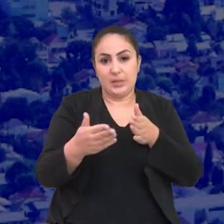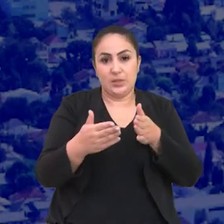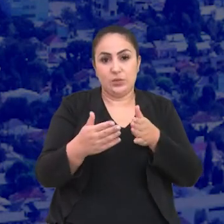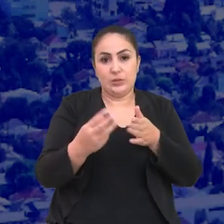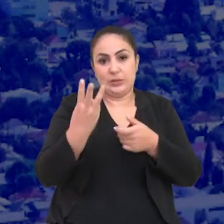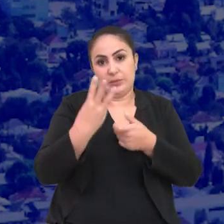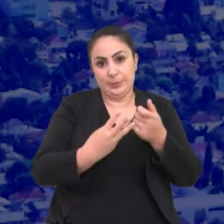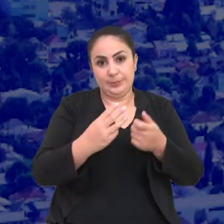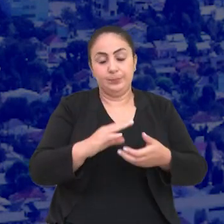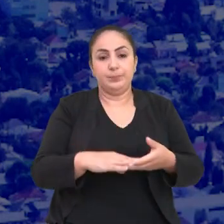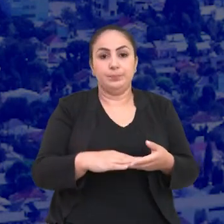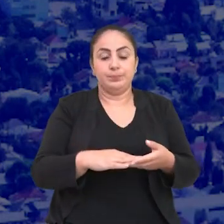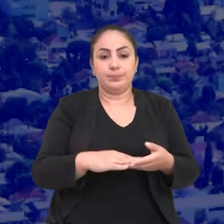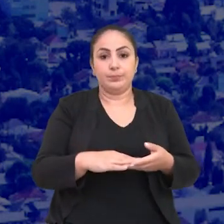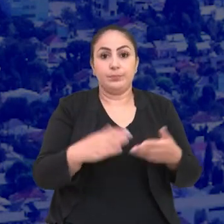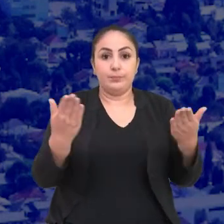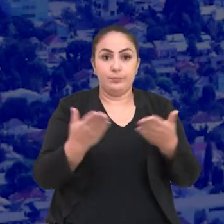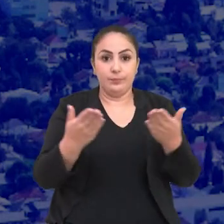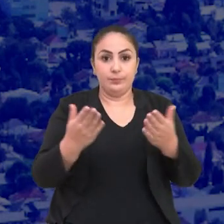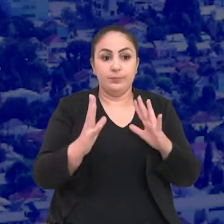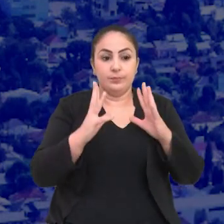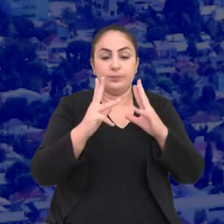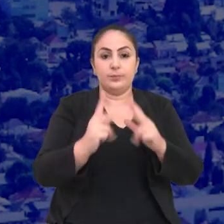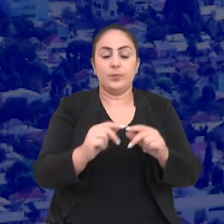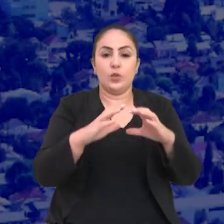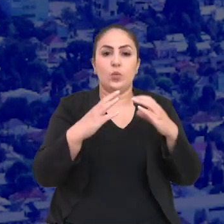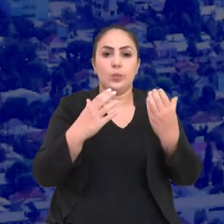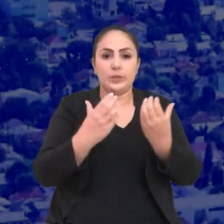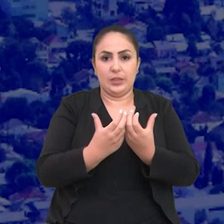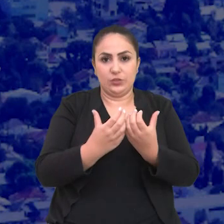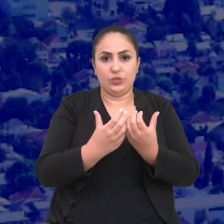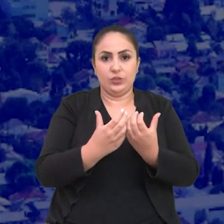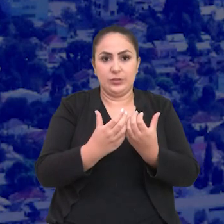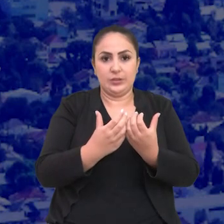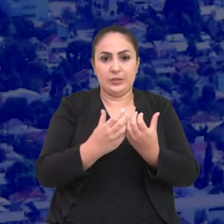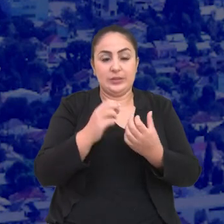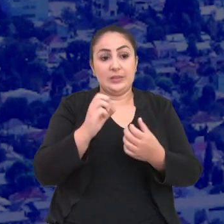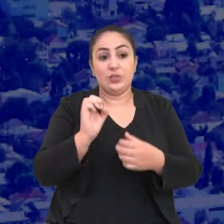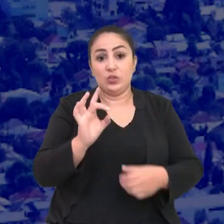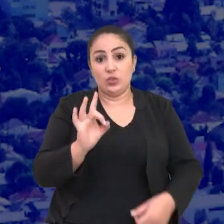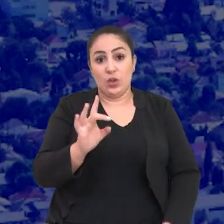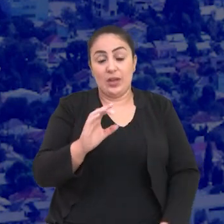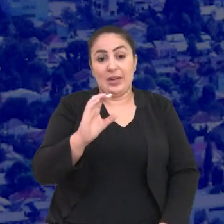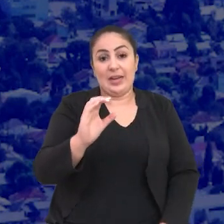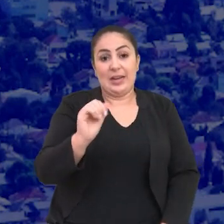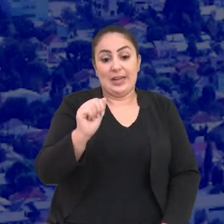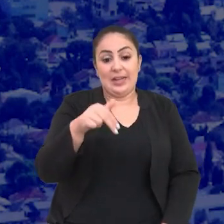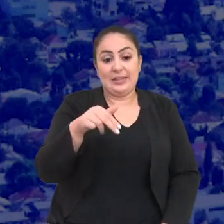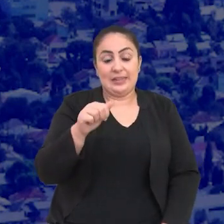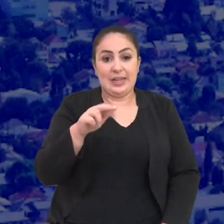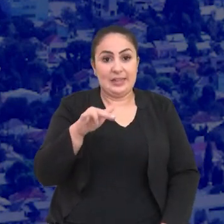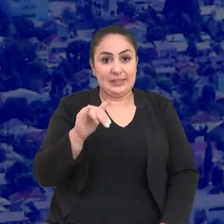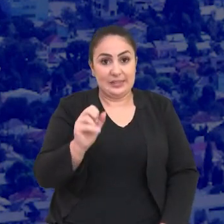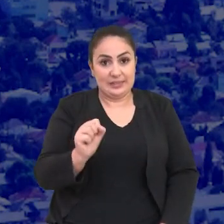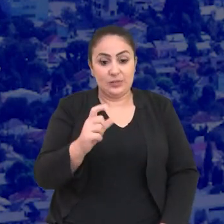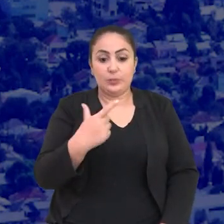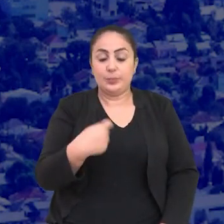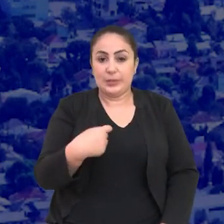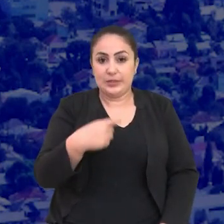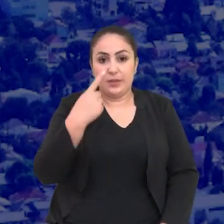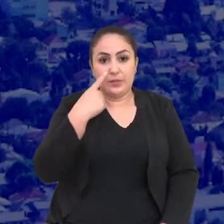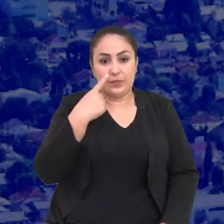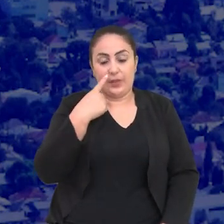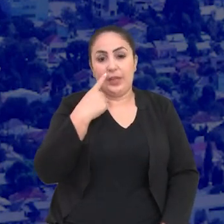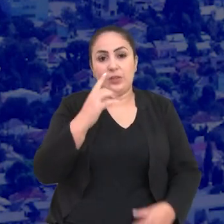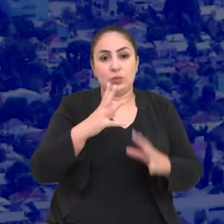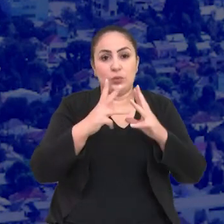e que durou 3 meses. Agora, todas as comunidades, exceto as Ilhas Canárias,